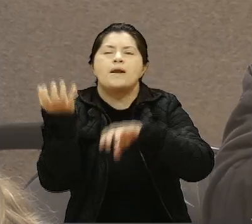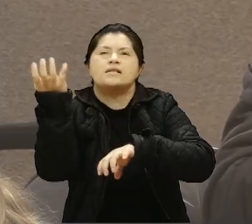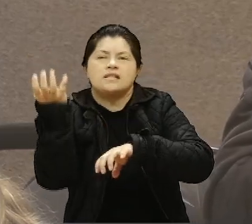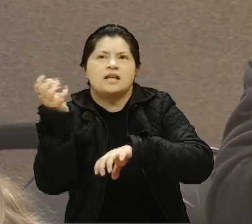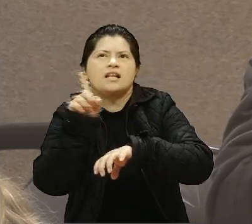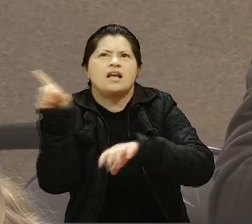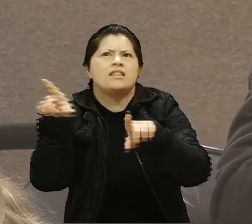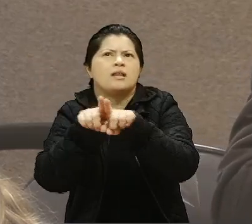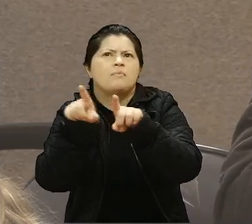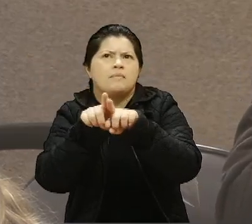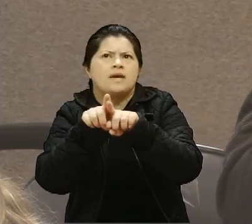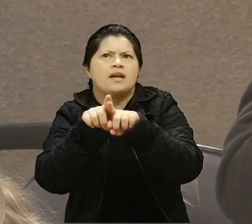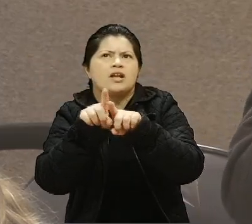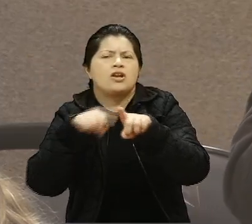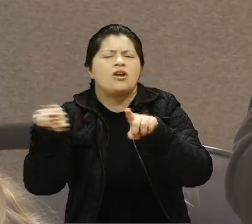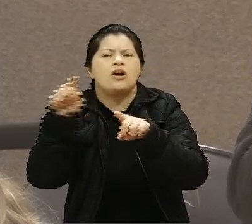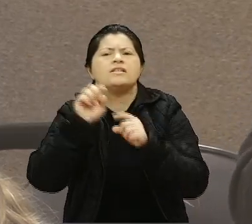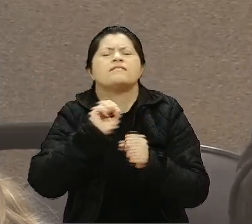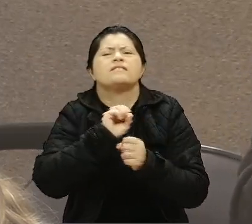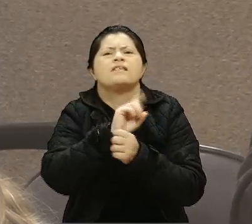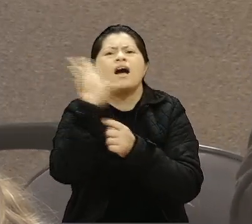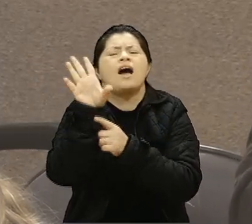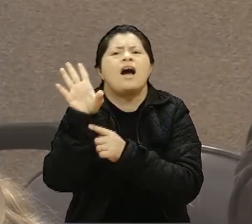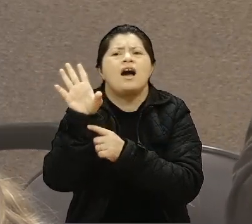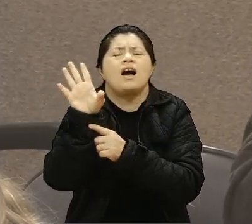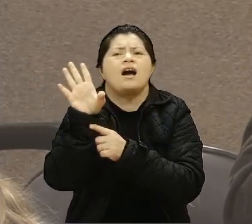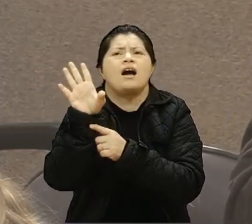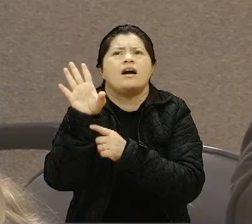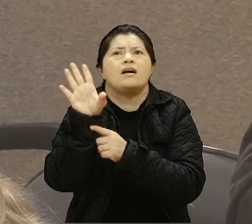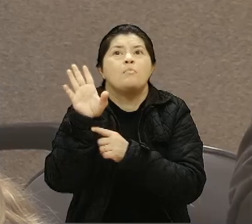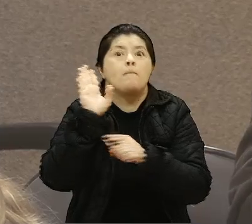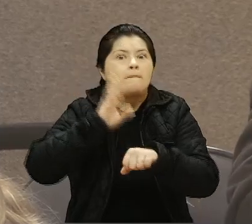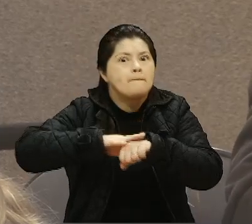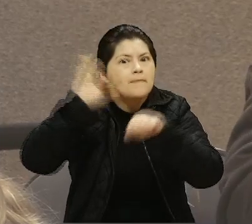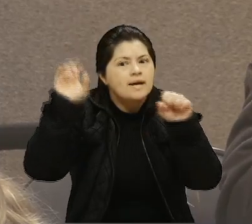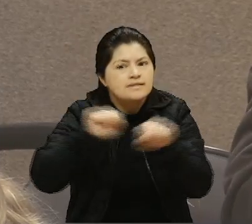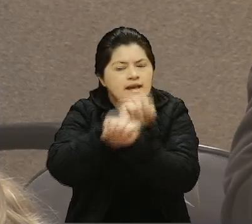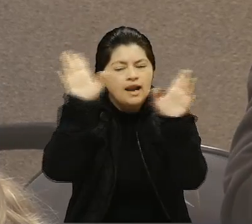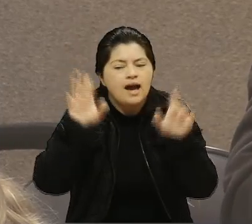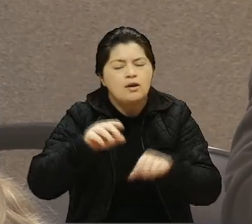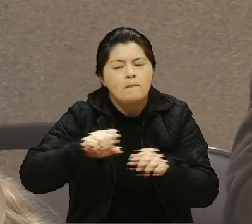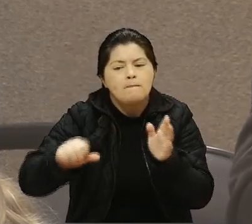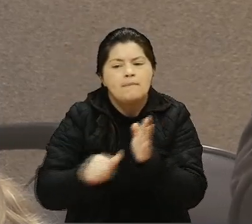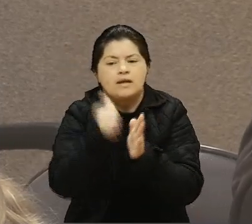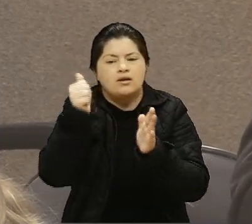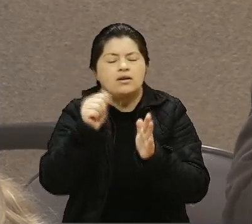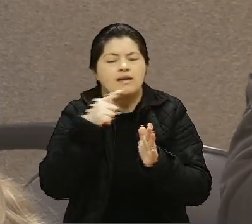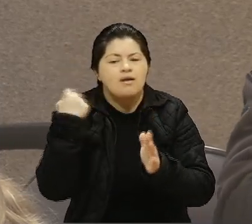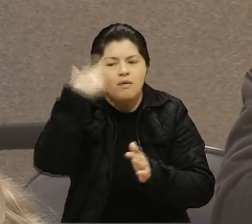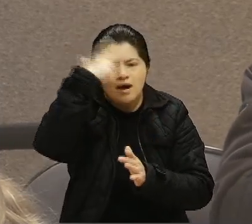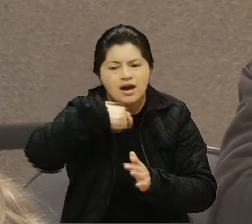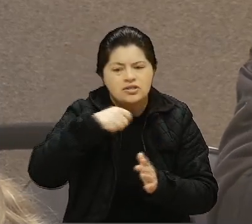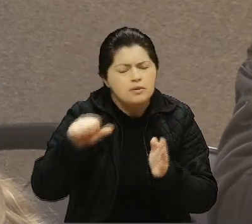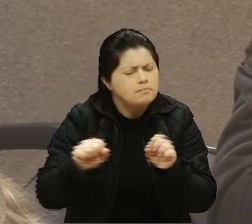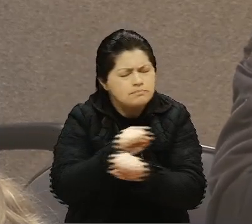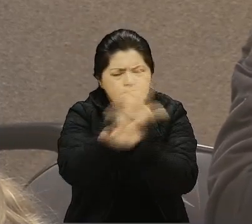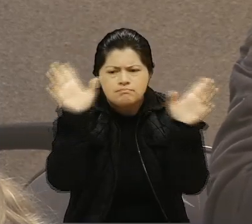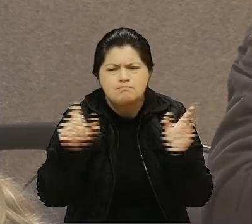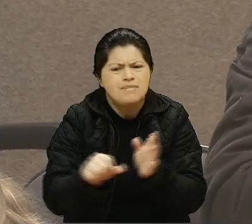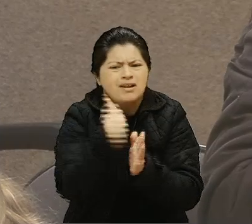e nós teremos o sinal aberto para dar maior transparência para a população. Quanto mais transparência a gente tiver, melhor. Eu acho que a transparência é a melhor coisa que